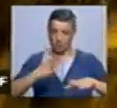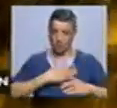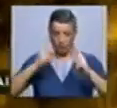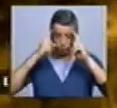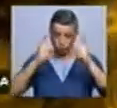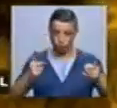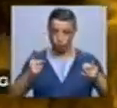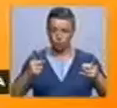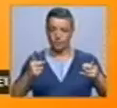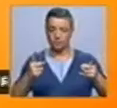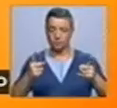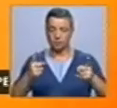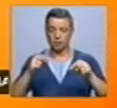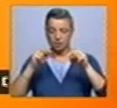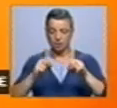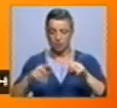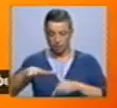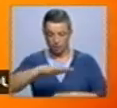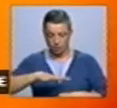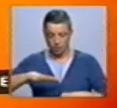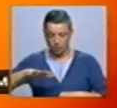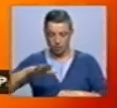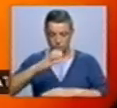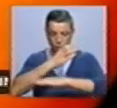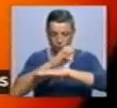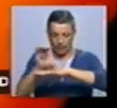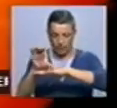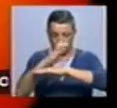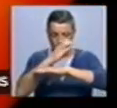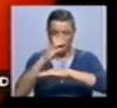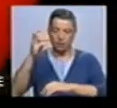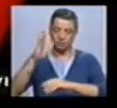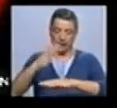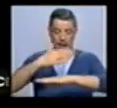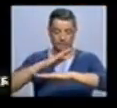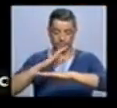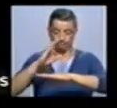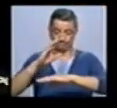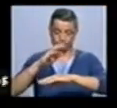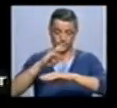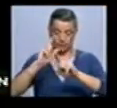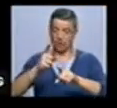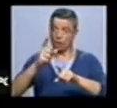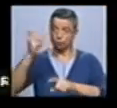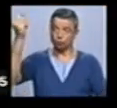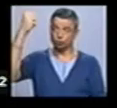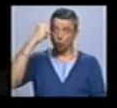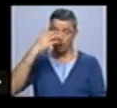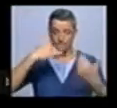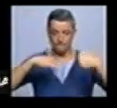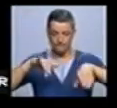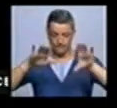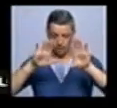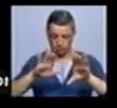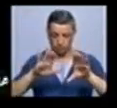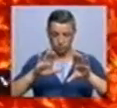É que este tipo de ondas foram encontradas nas zonas equatoriais do Sol. E isso os cientistas ainda não conseguem explicar. Não estavam à espera de encontrar este